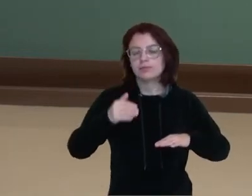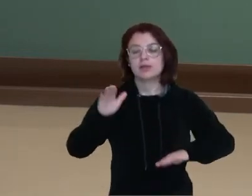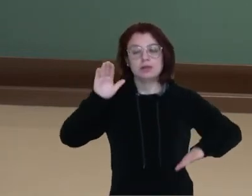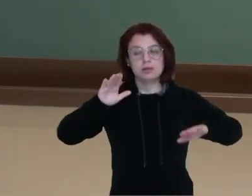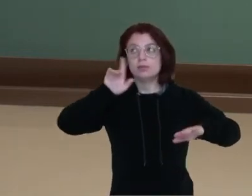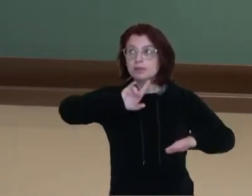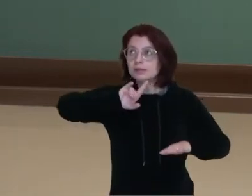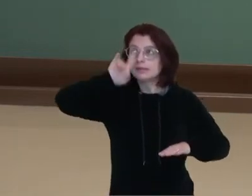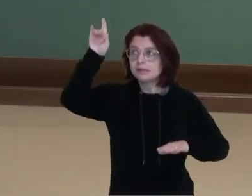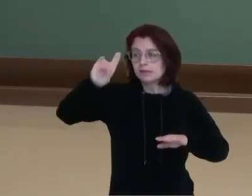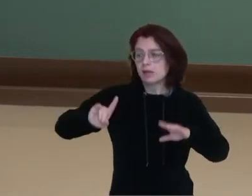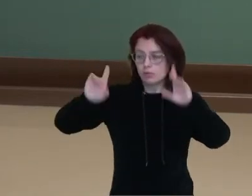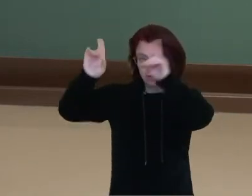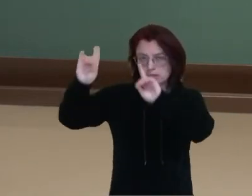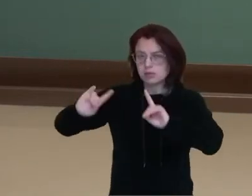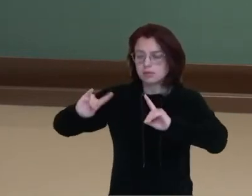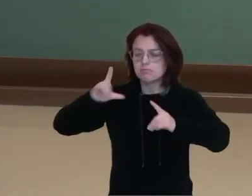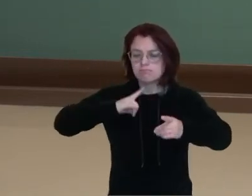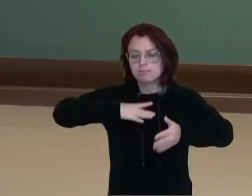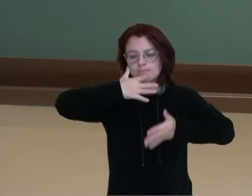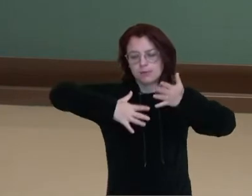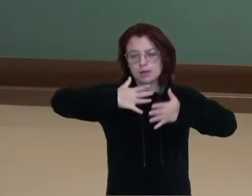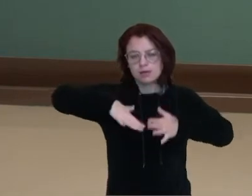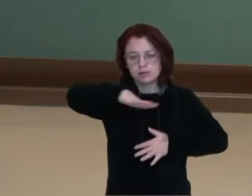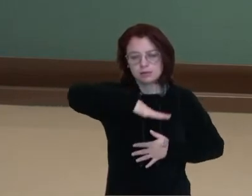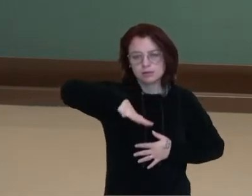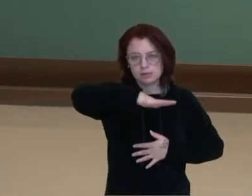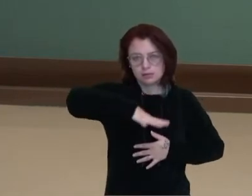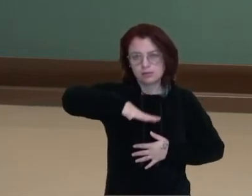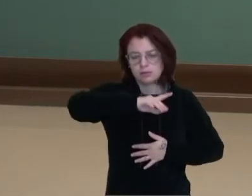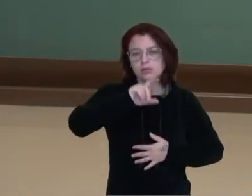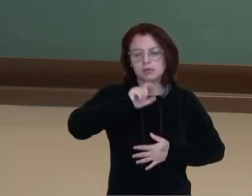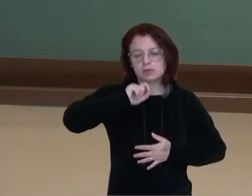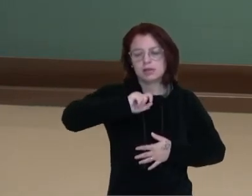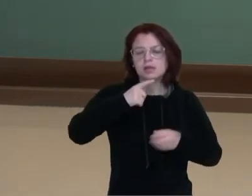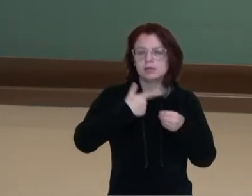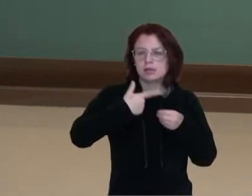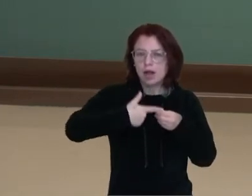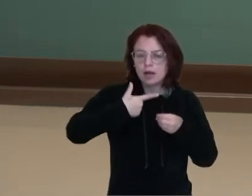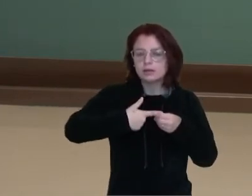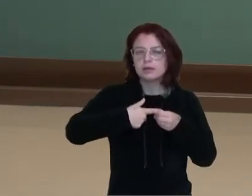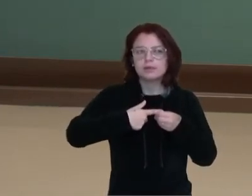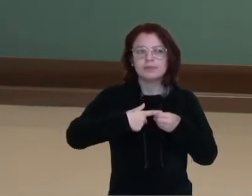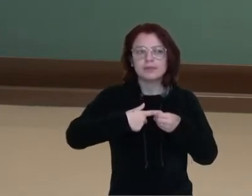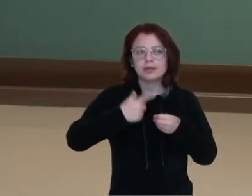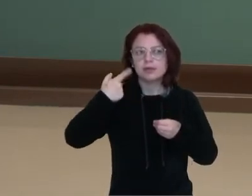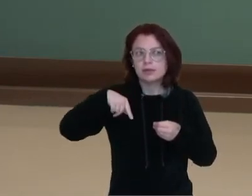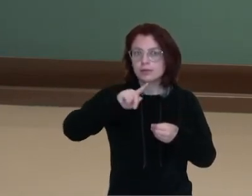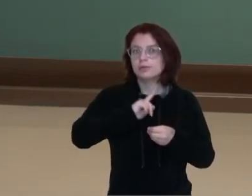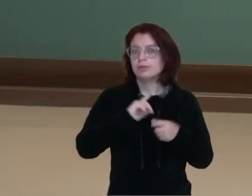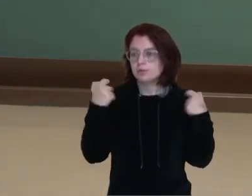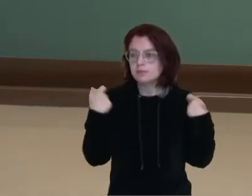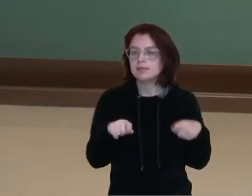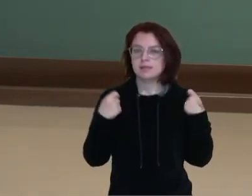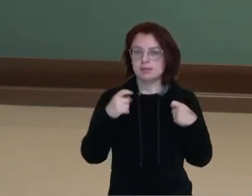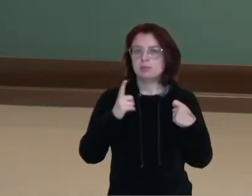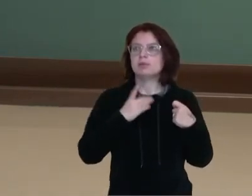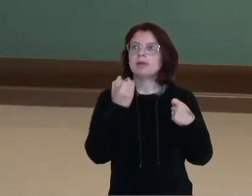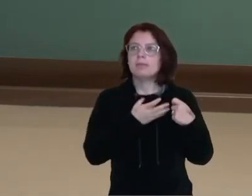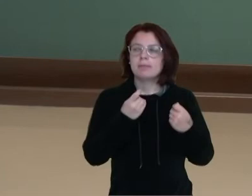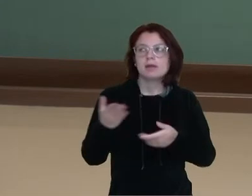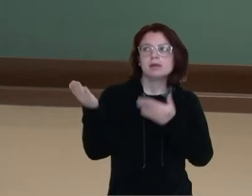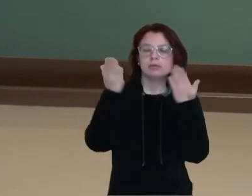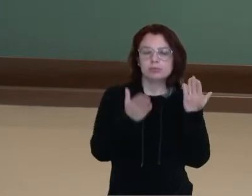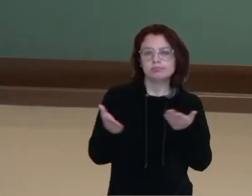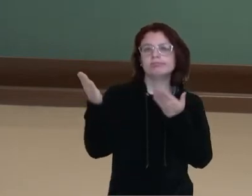nós, né? Em estarmos sempre fortes, ligados ao bem, para não deixar que essas forças, né, do